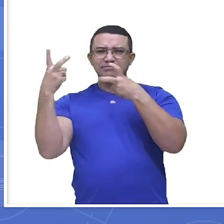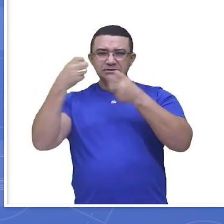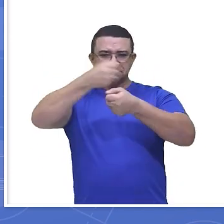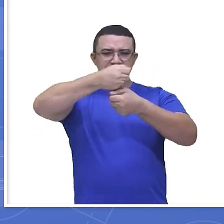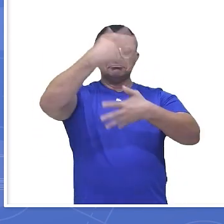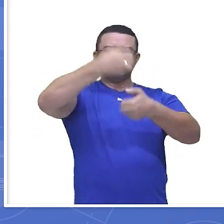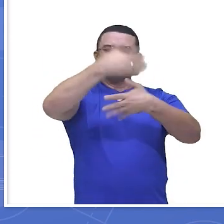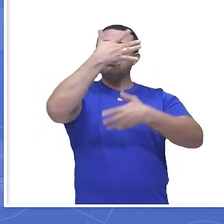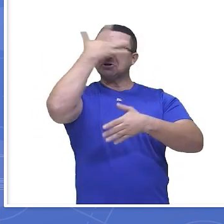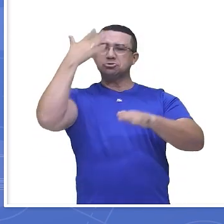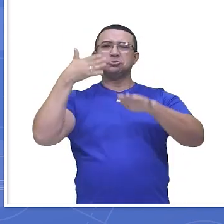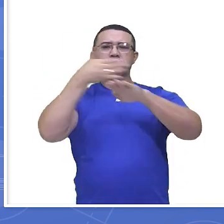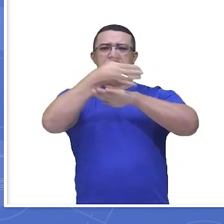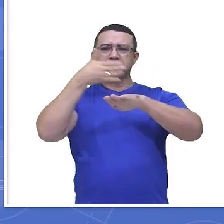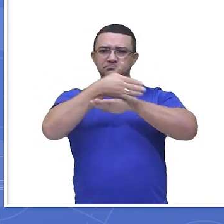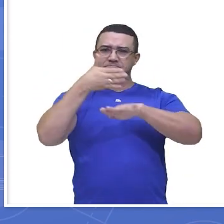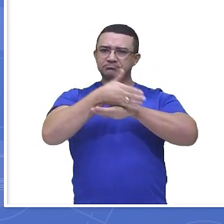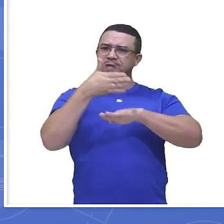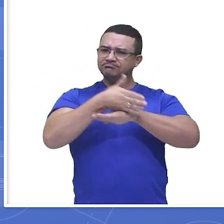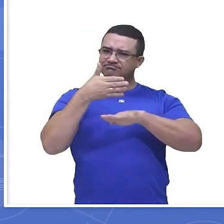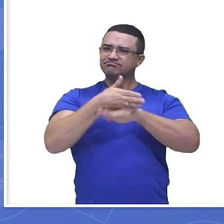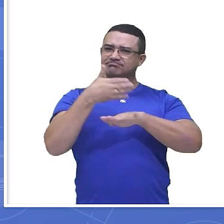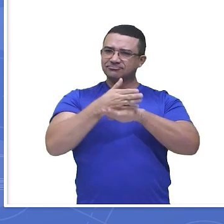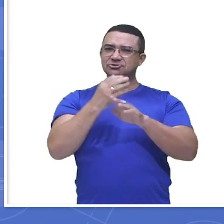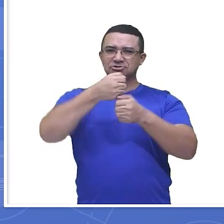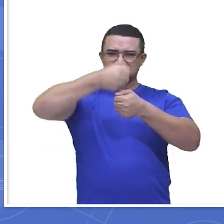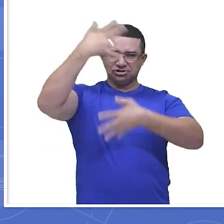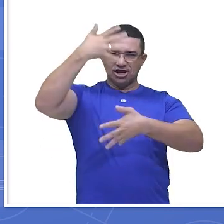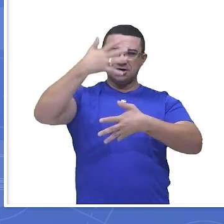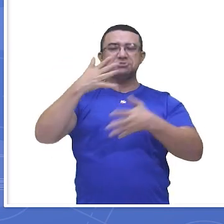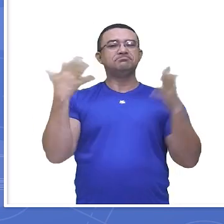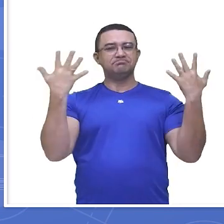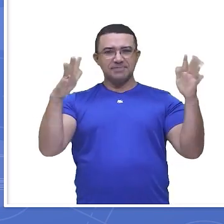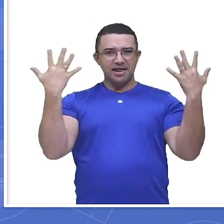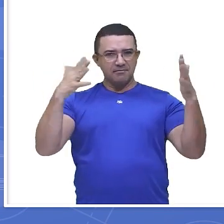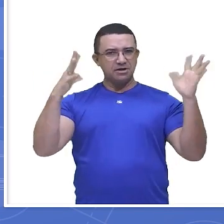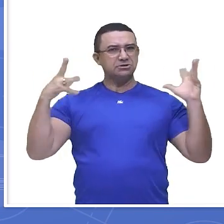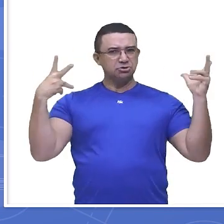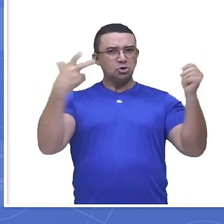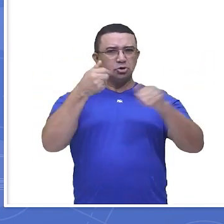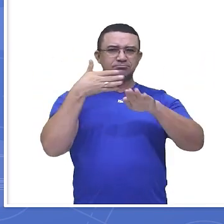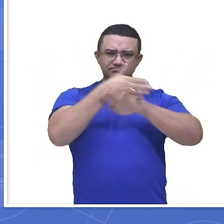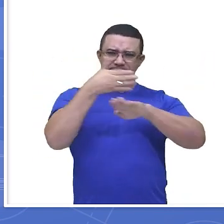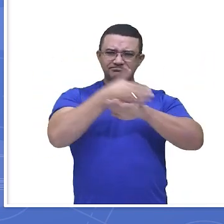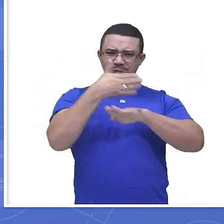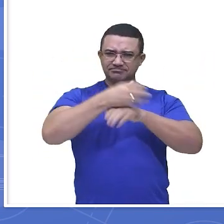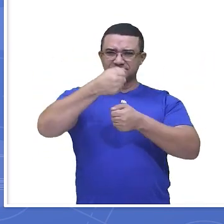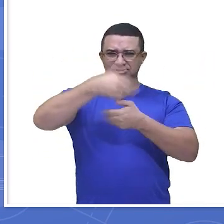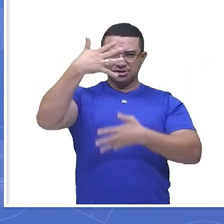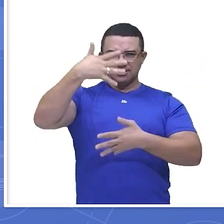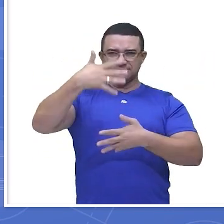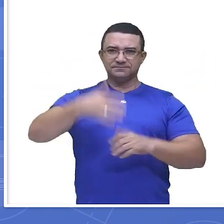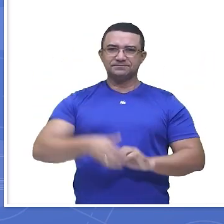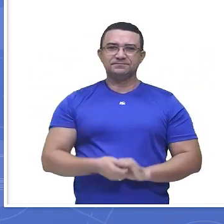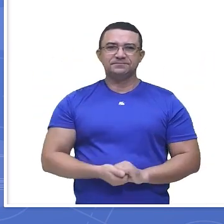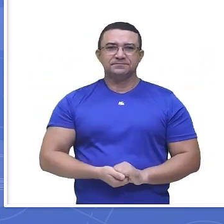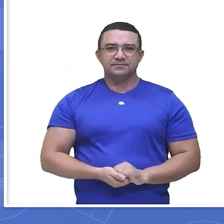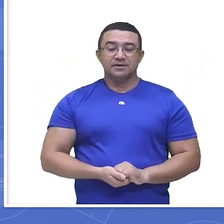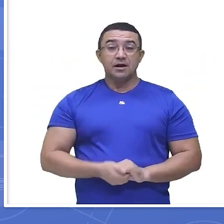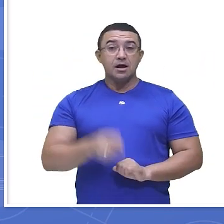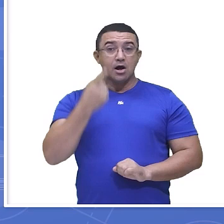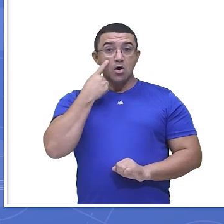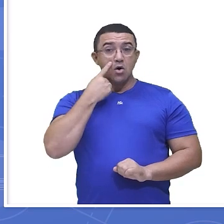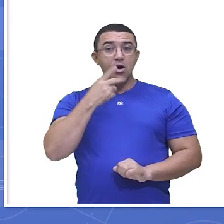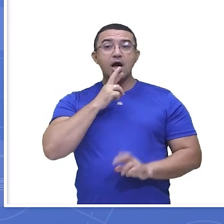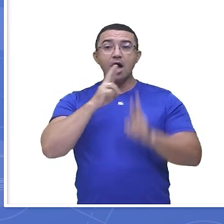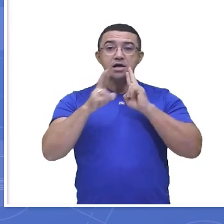bastante participação. Parabéns a todos aqueles que estão conectados, ok? Vamos então aqui para o nosso gabarito,